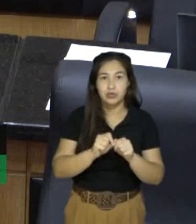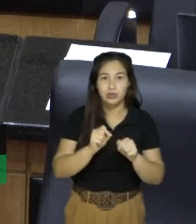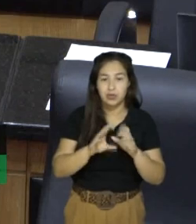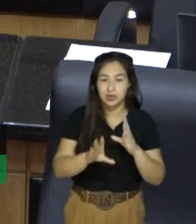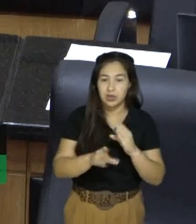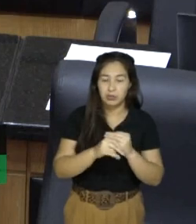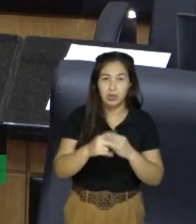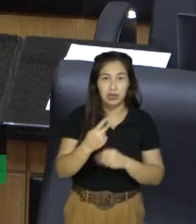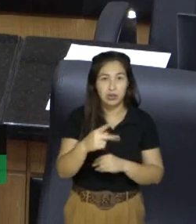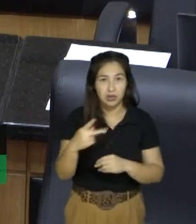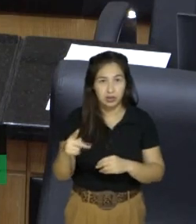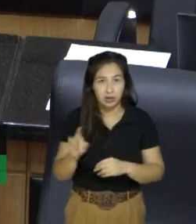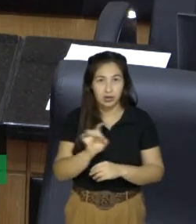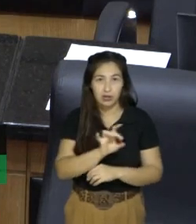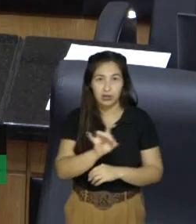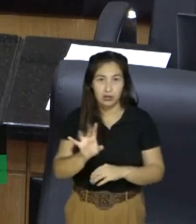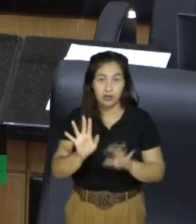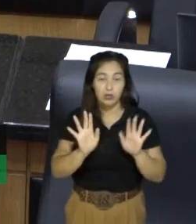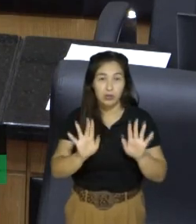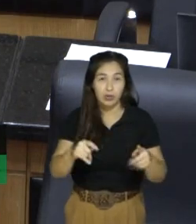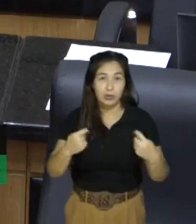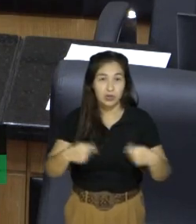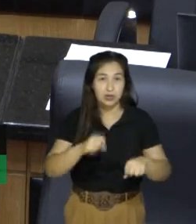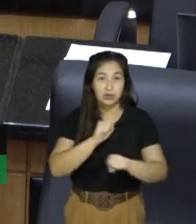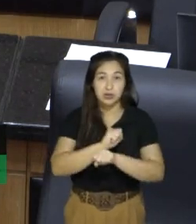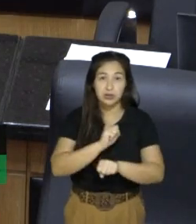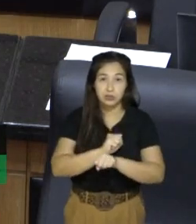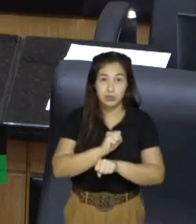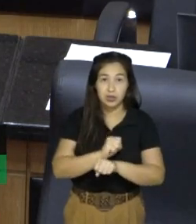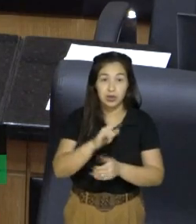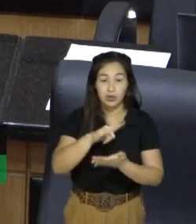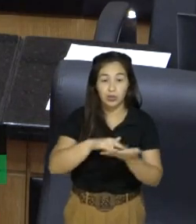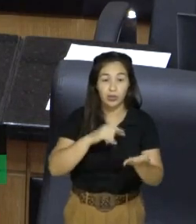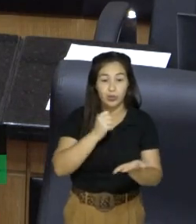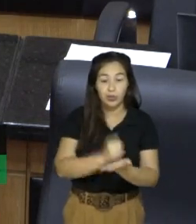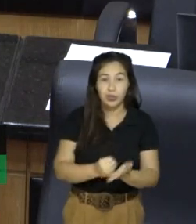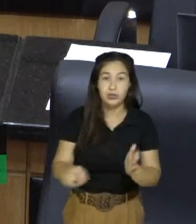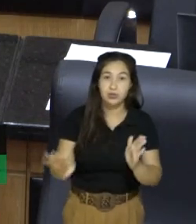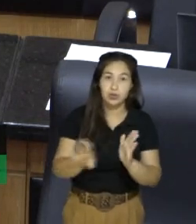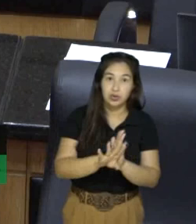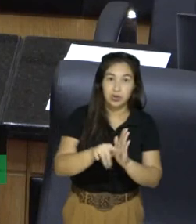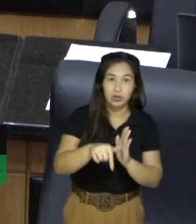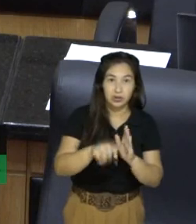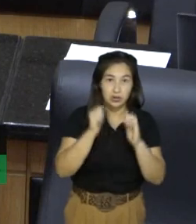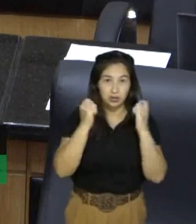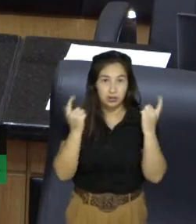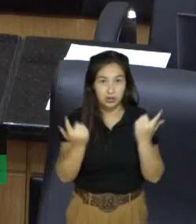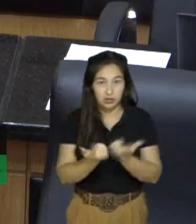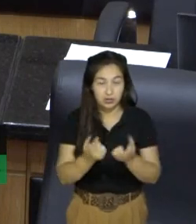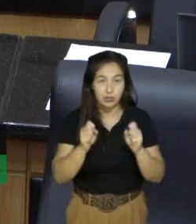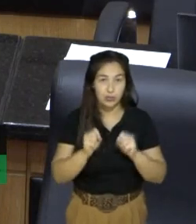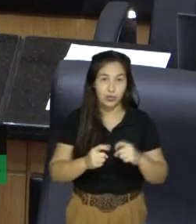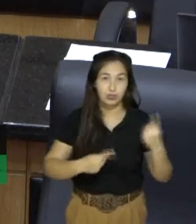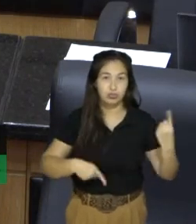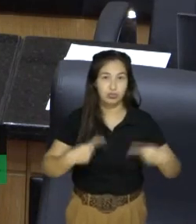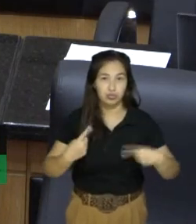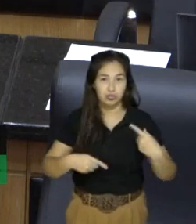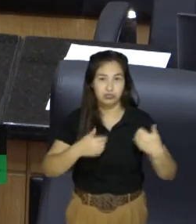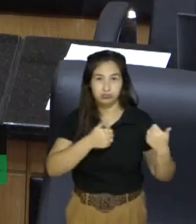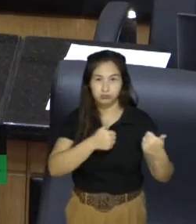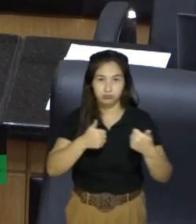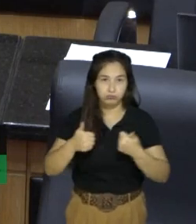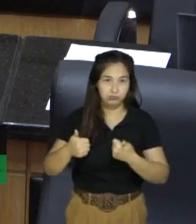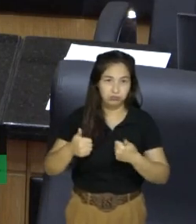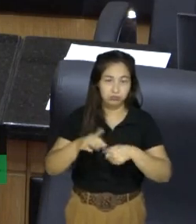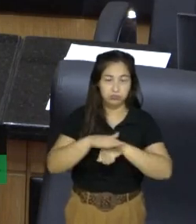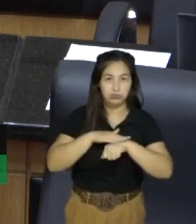necessário mas é importante realmente aguardar esse momento vira esse projeto para que possamos debater de forma conjunta com muito diálogo com todos